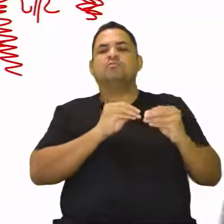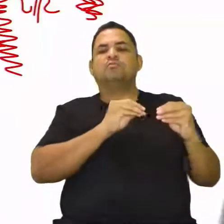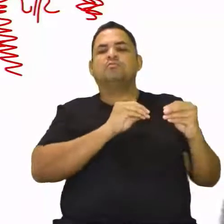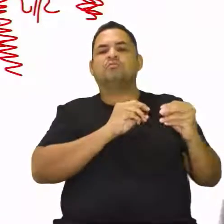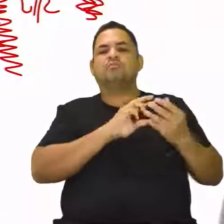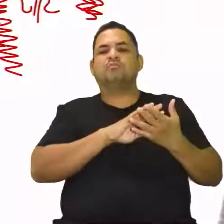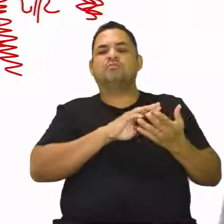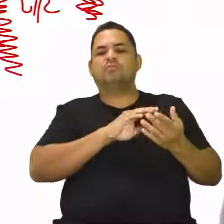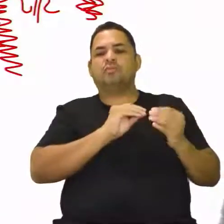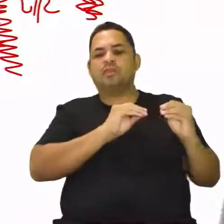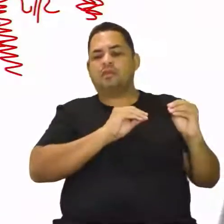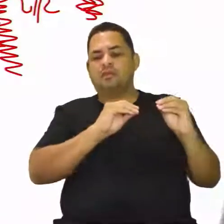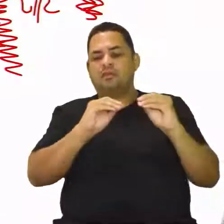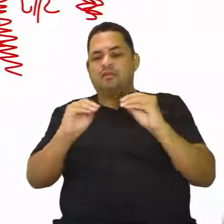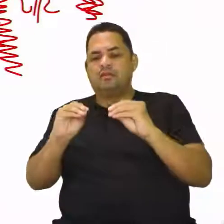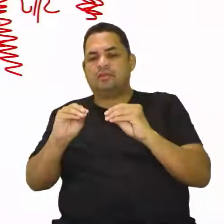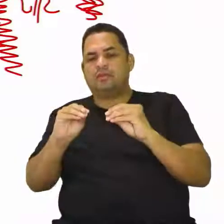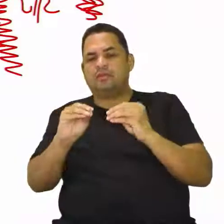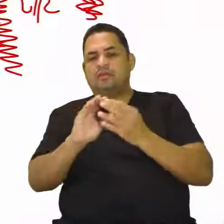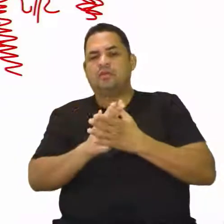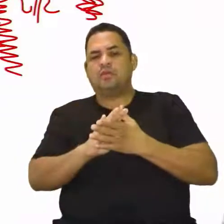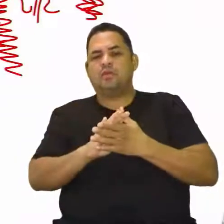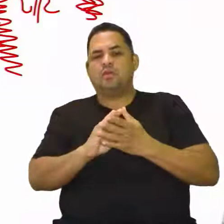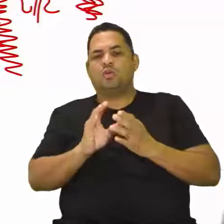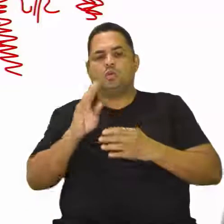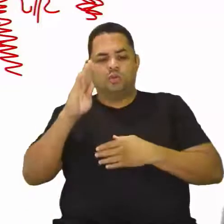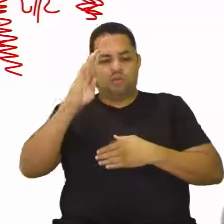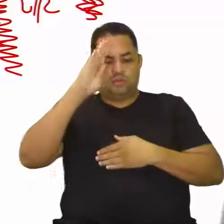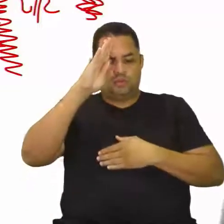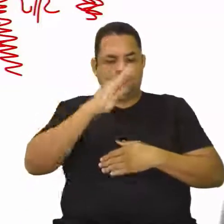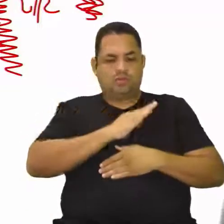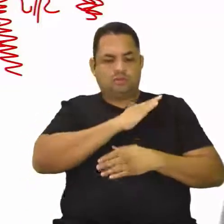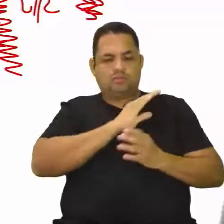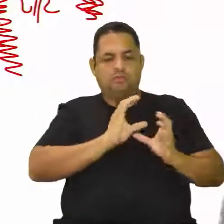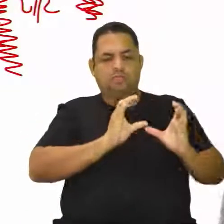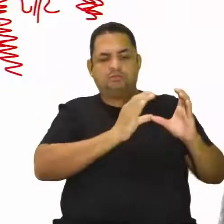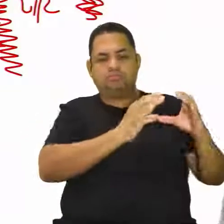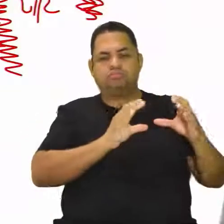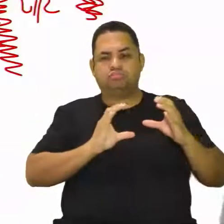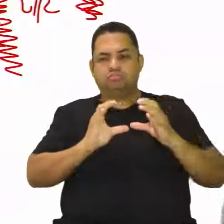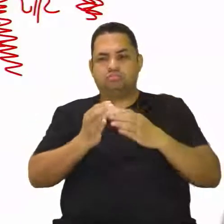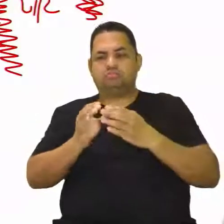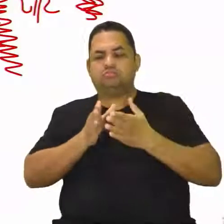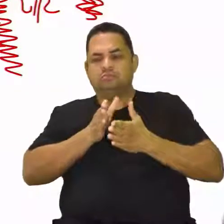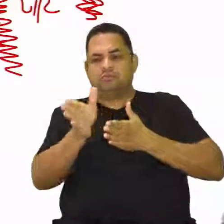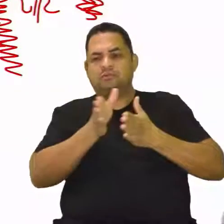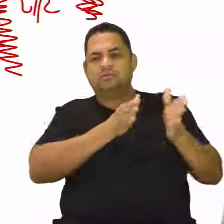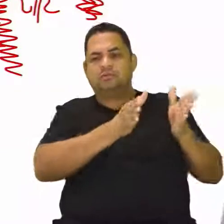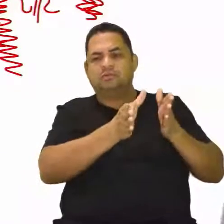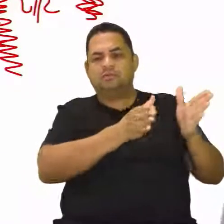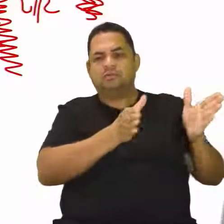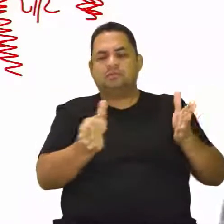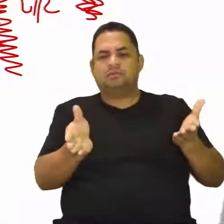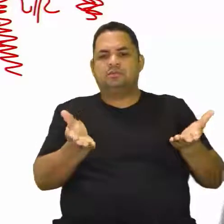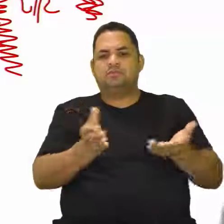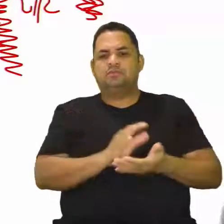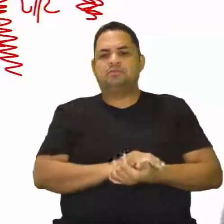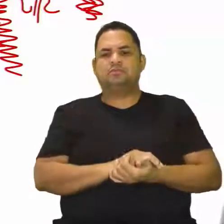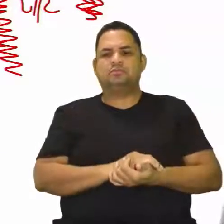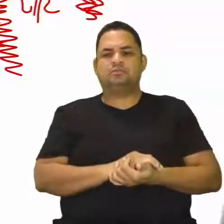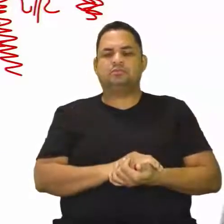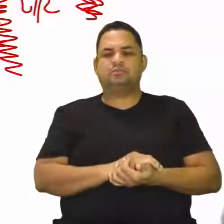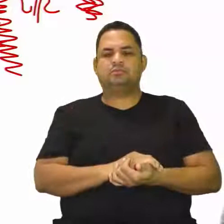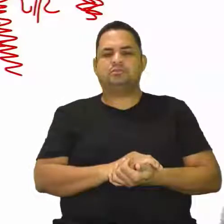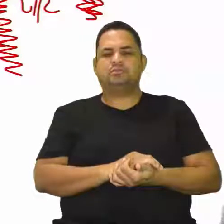os soldados para vários alvo E aí os senhores que mora a moral da